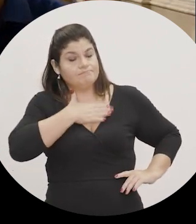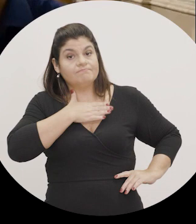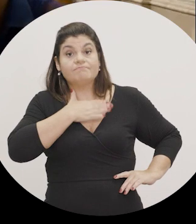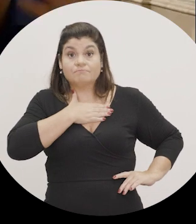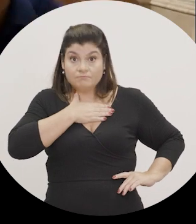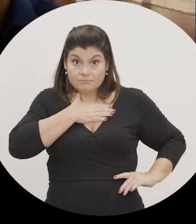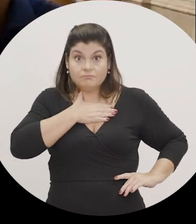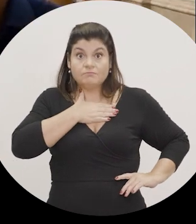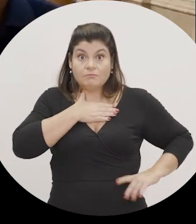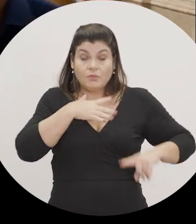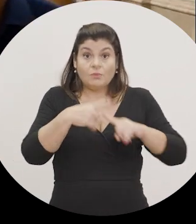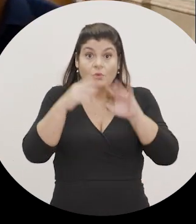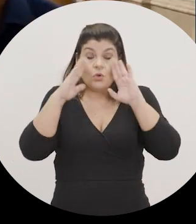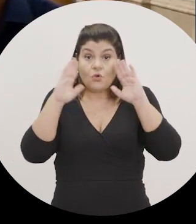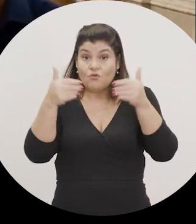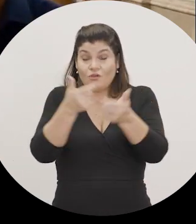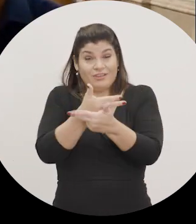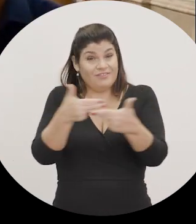um foco para